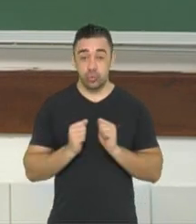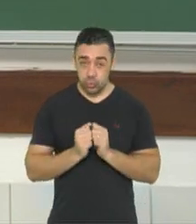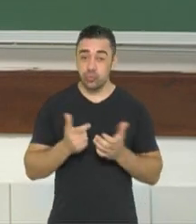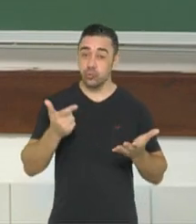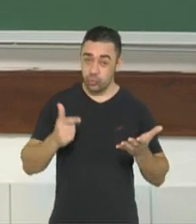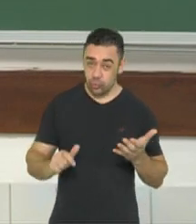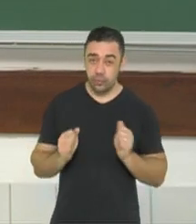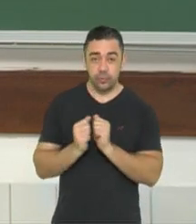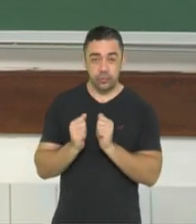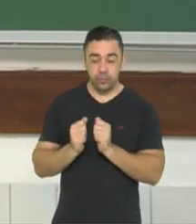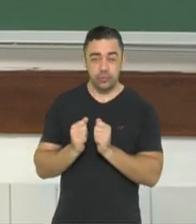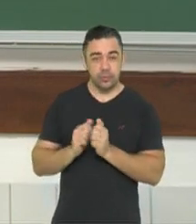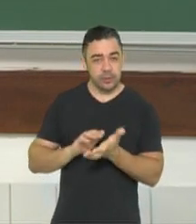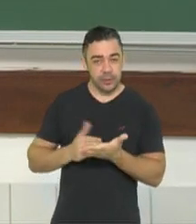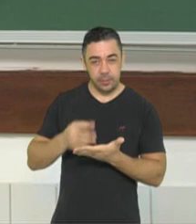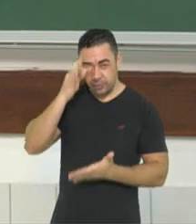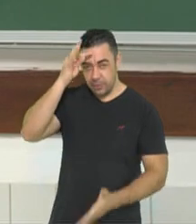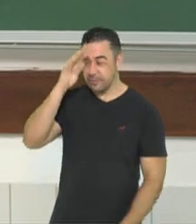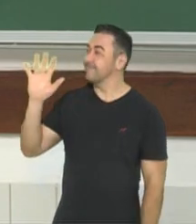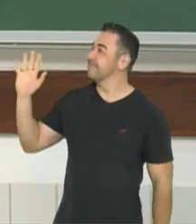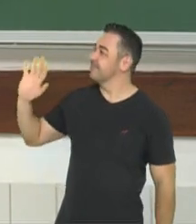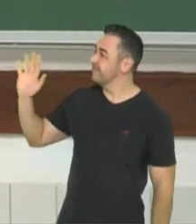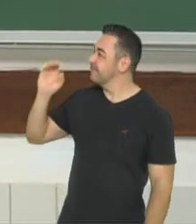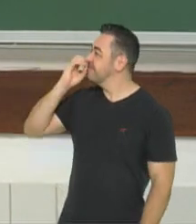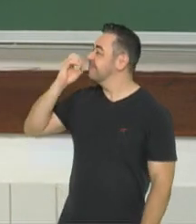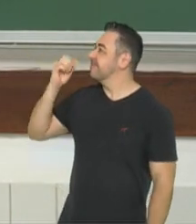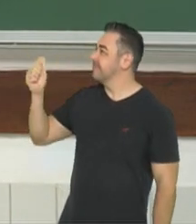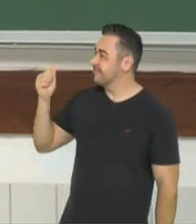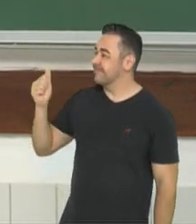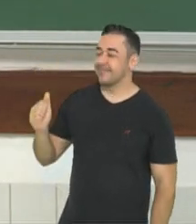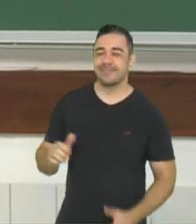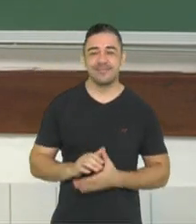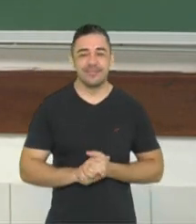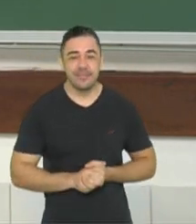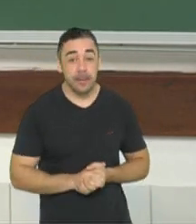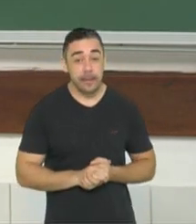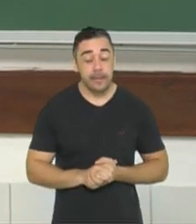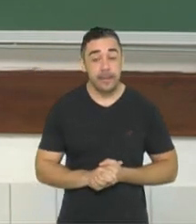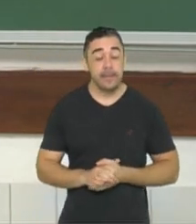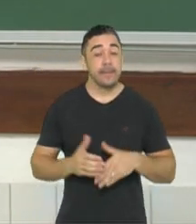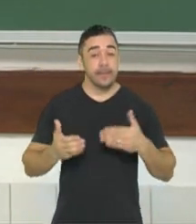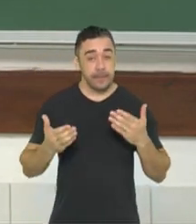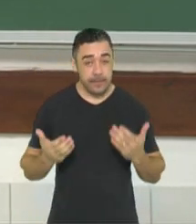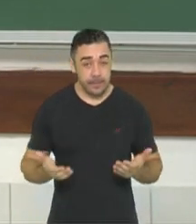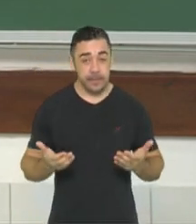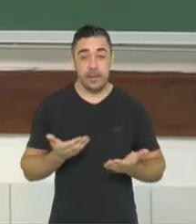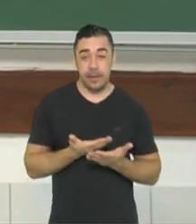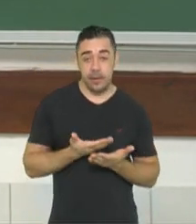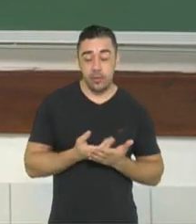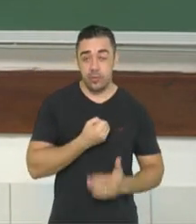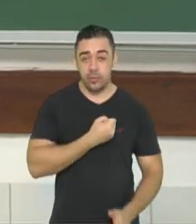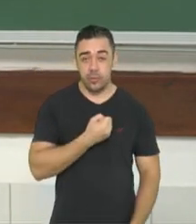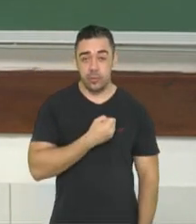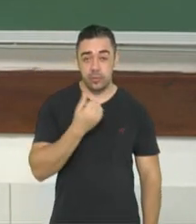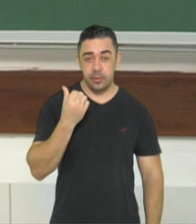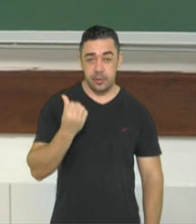uma vez, estou aqui com o Tiago. Oi, Tiago, tudo bem? Pessoal, essa é a aula de